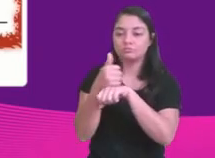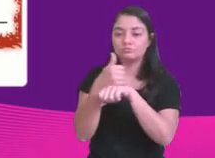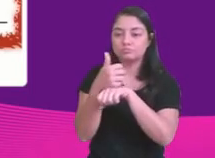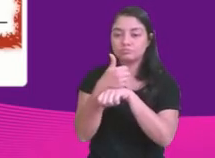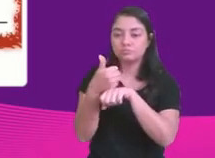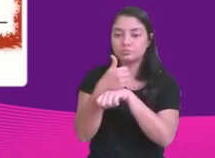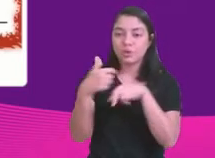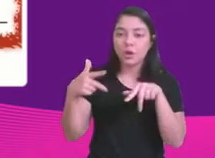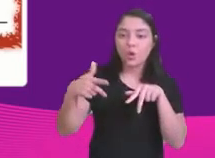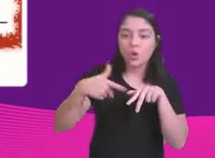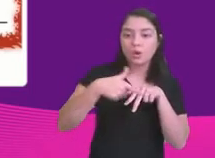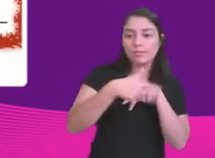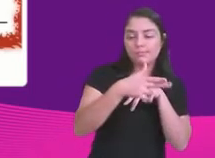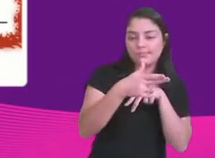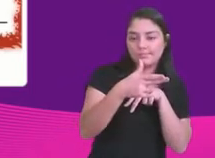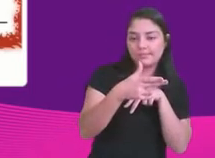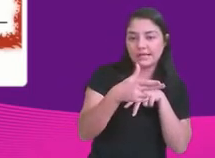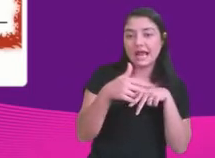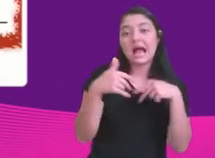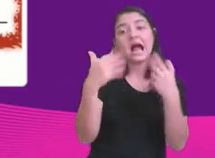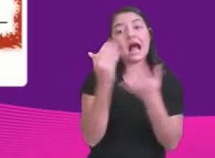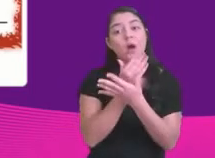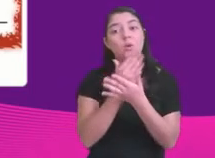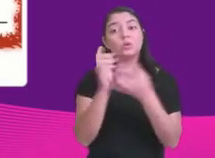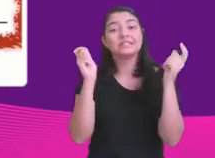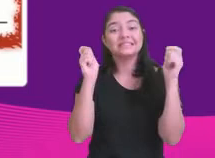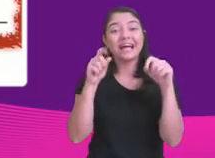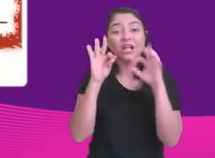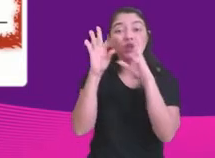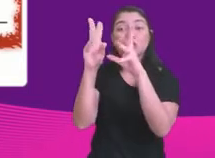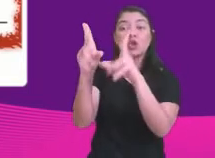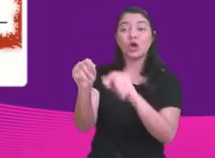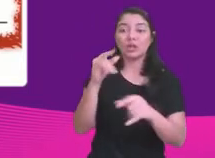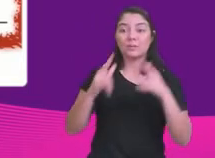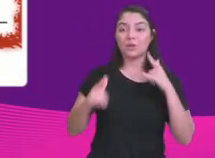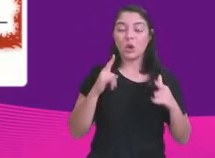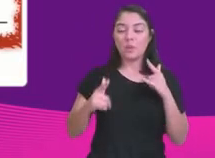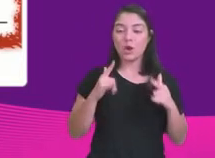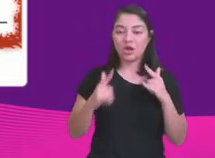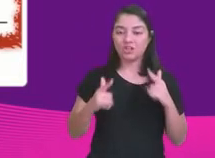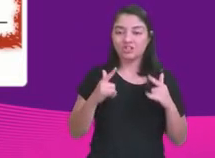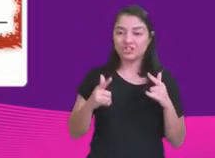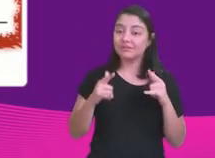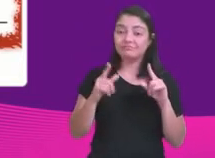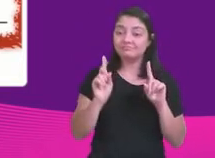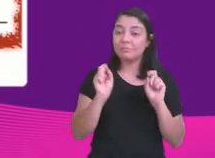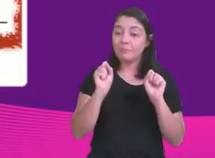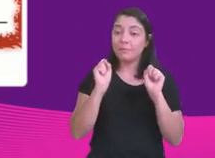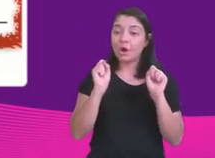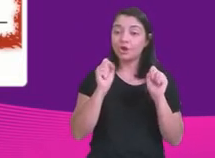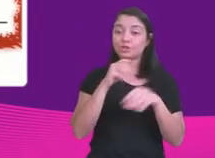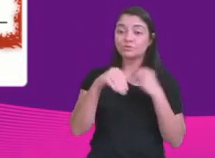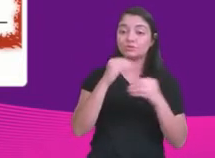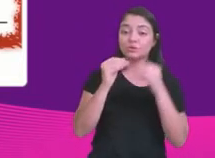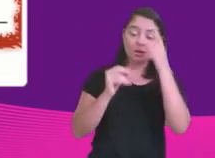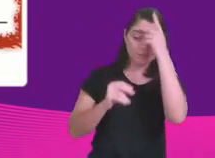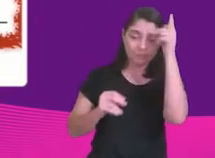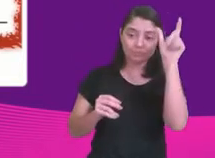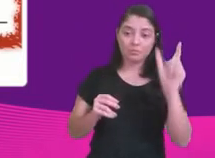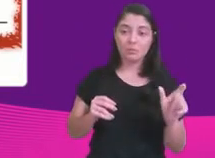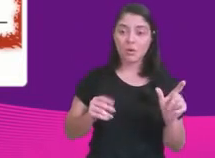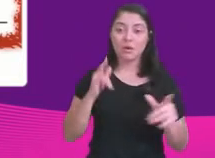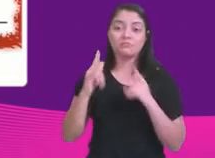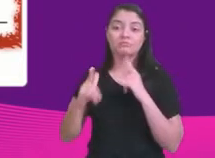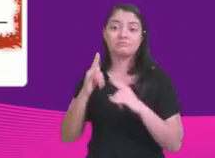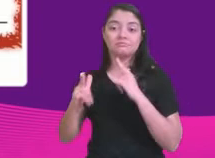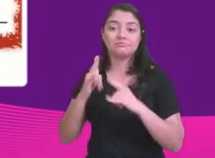não executar a técnica totalmente robótica, porque na excisão total do mesorreto, na grande maioria dos casos, a